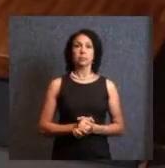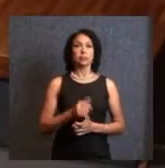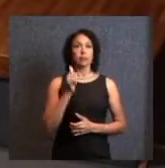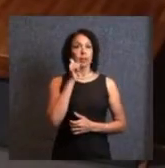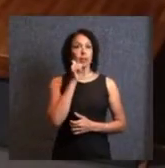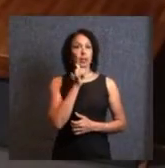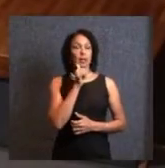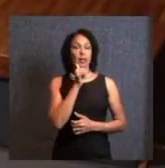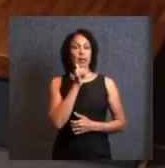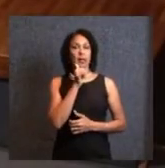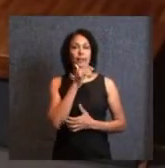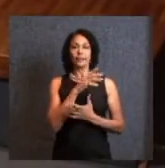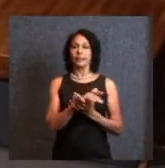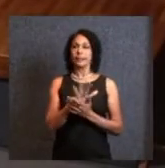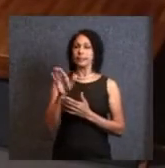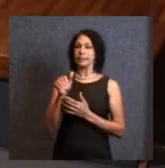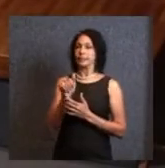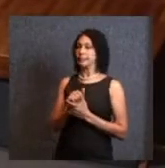Muito bem.